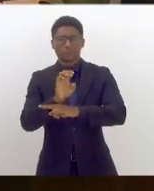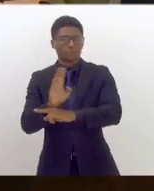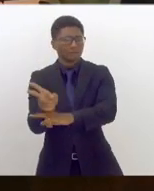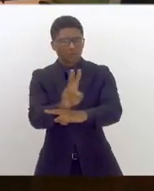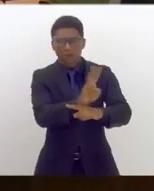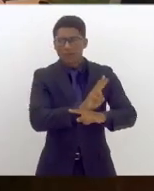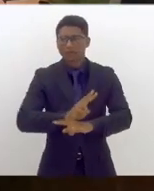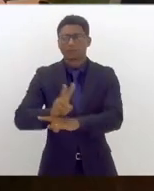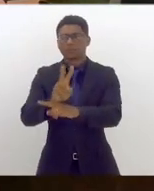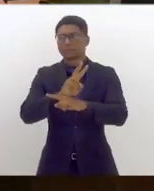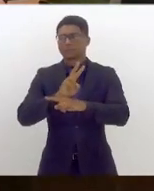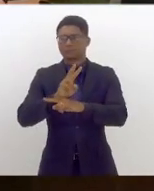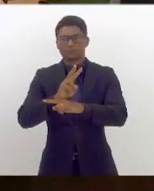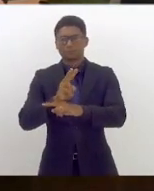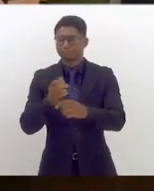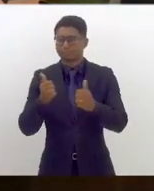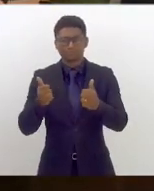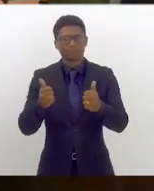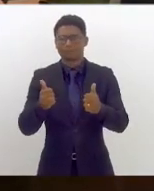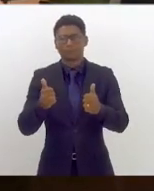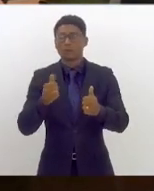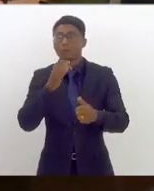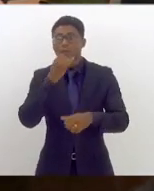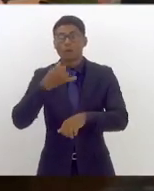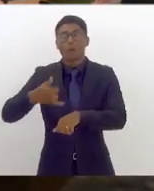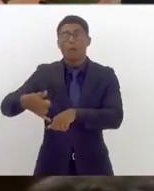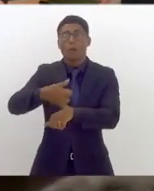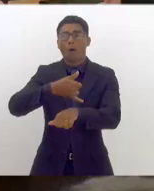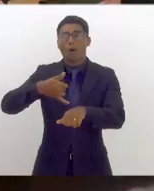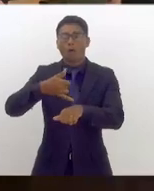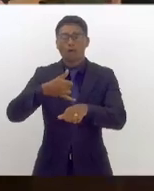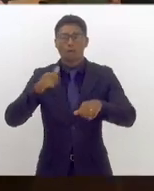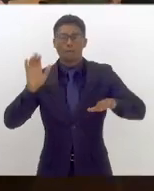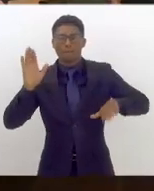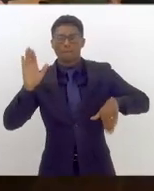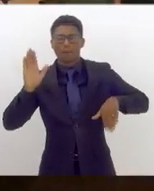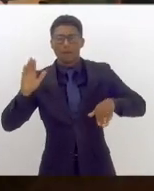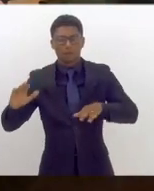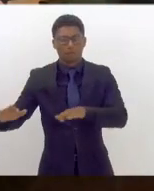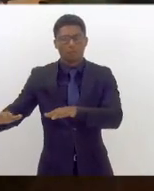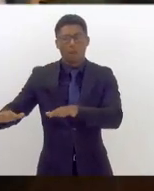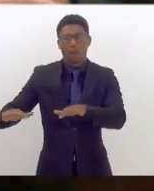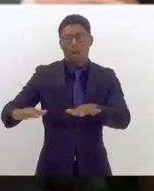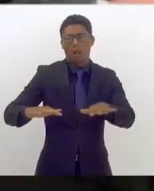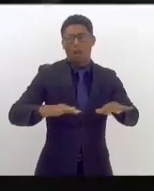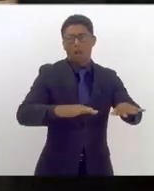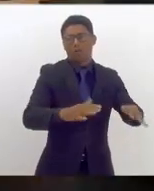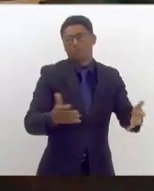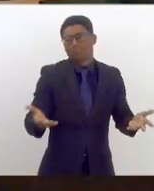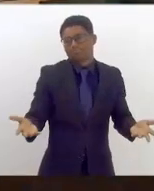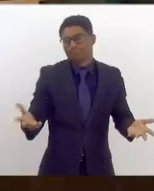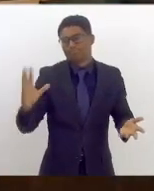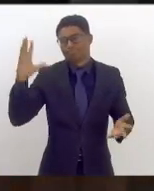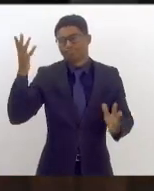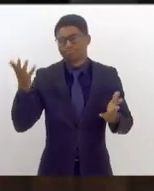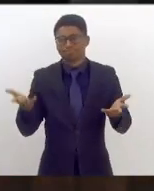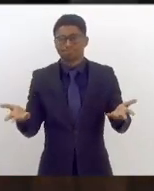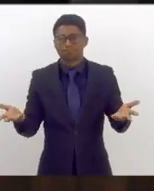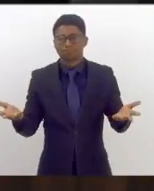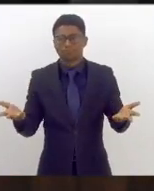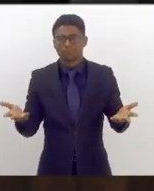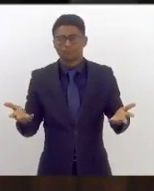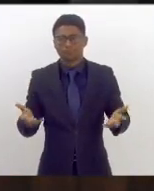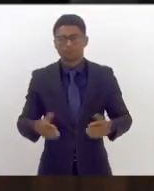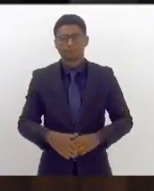prevenir por exemplo o óleo derramado nas nossas praias e manguezais você vai proceder a primeira chamada